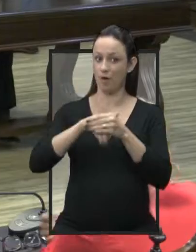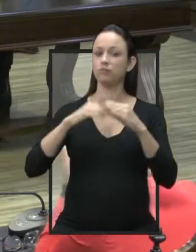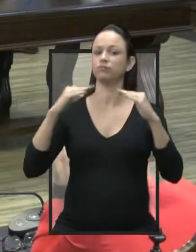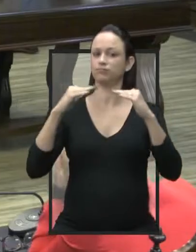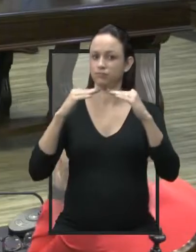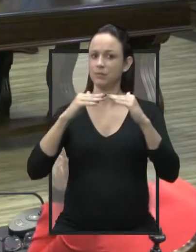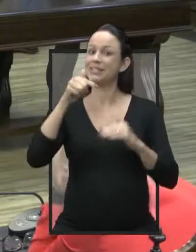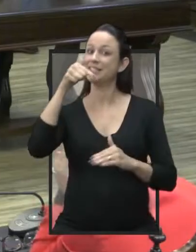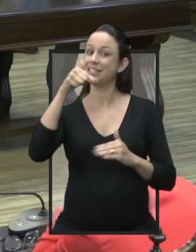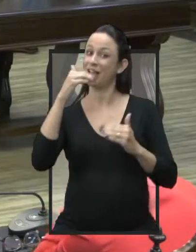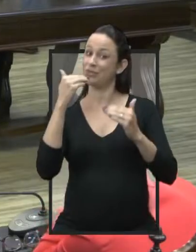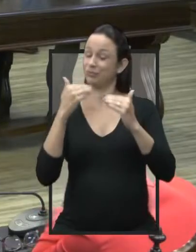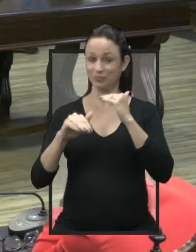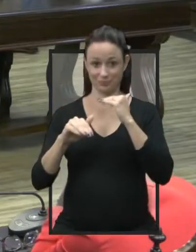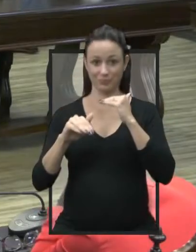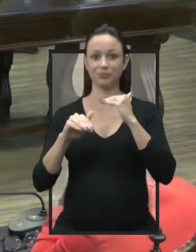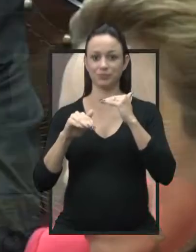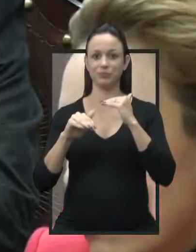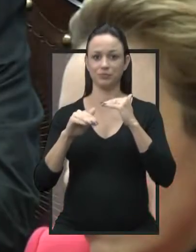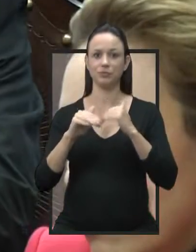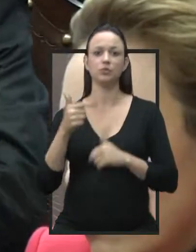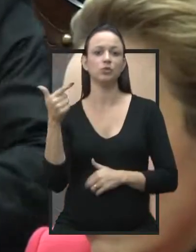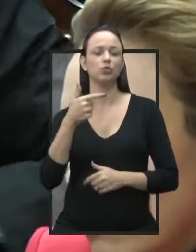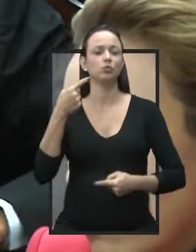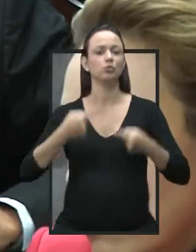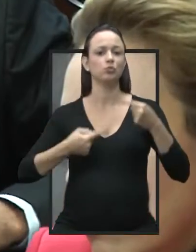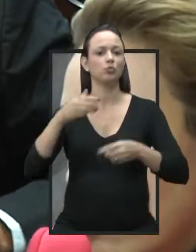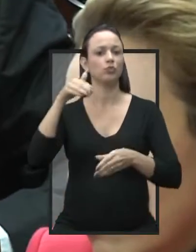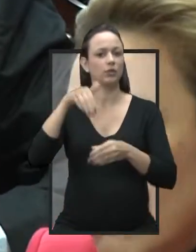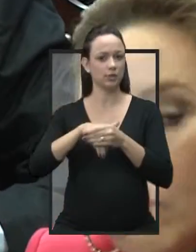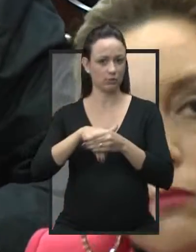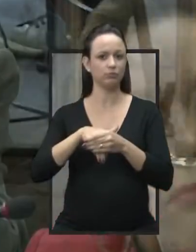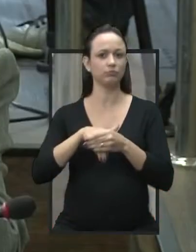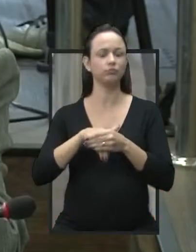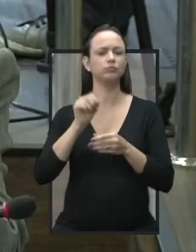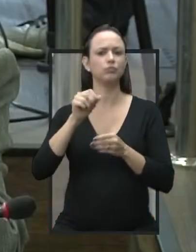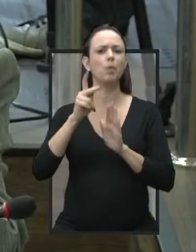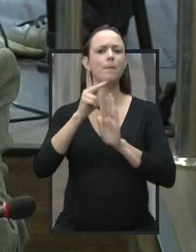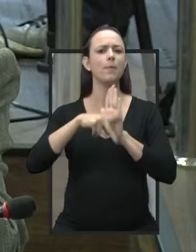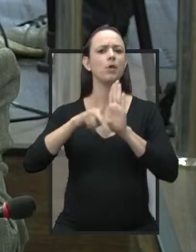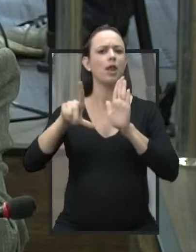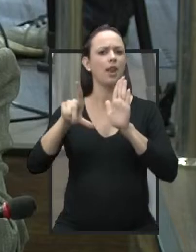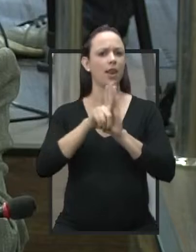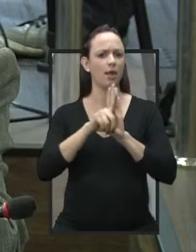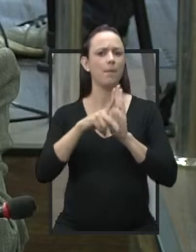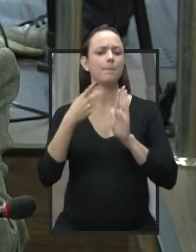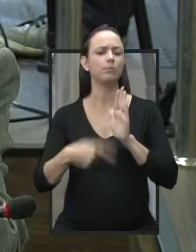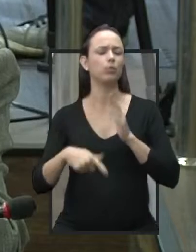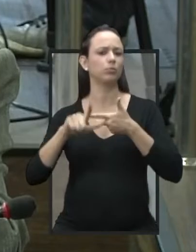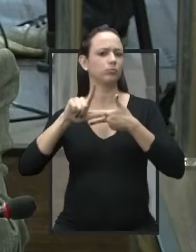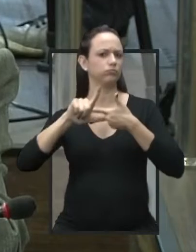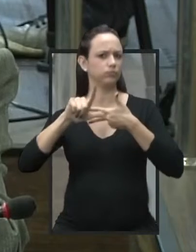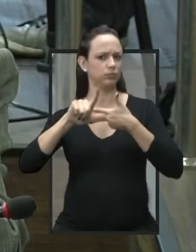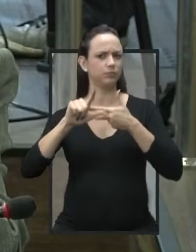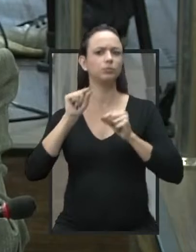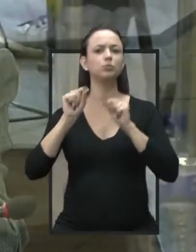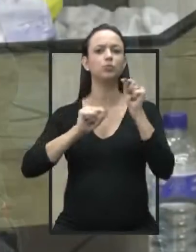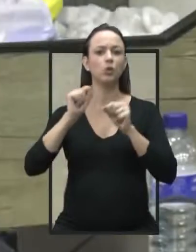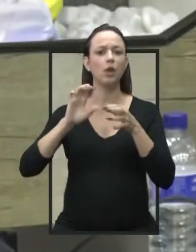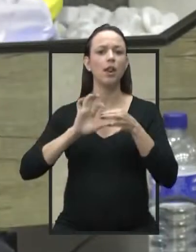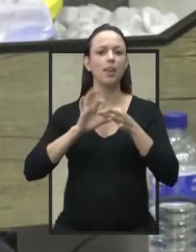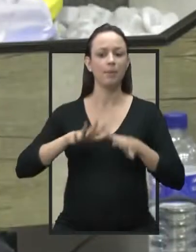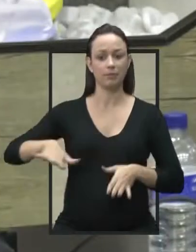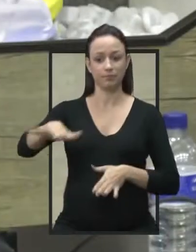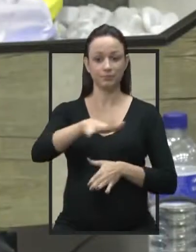e sete contrários em segunda discussão e votação projeto de lei do legislativo que libera na